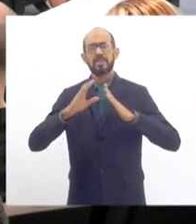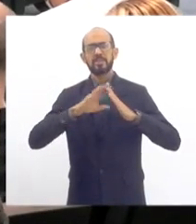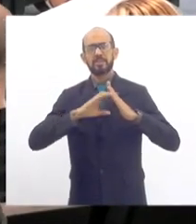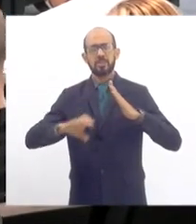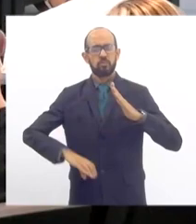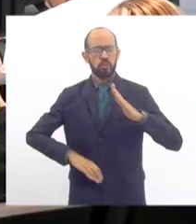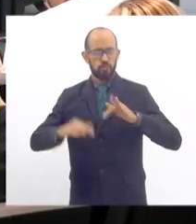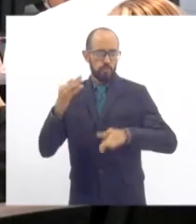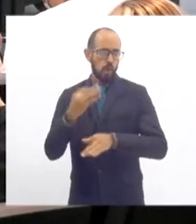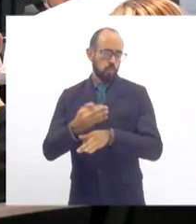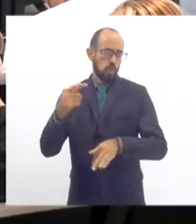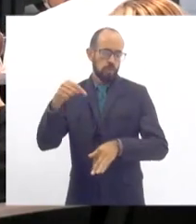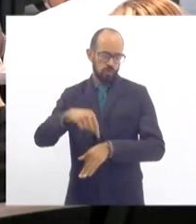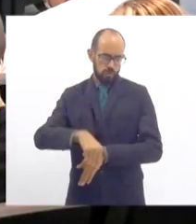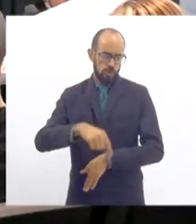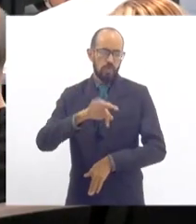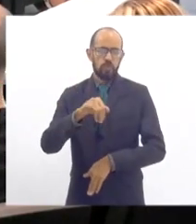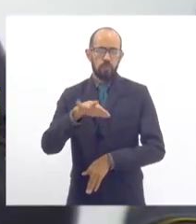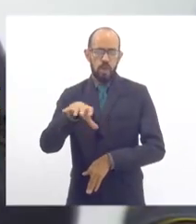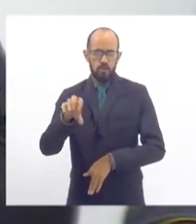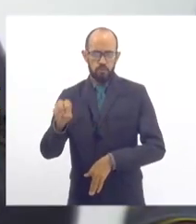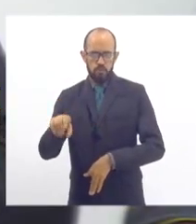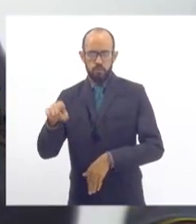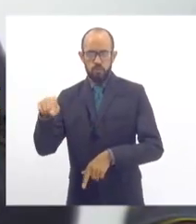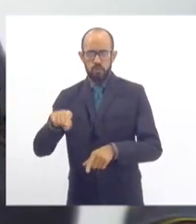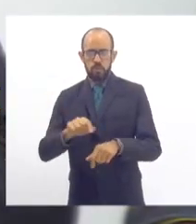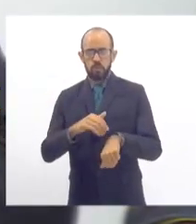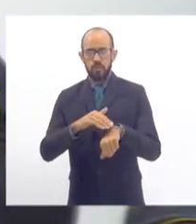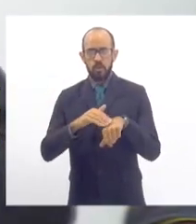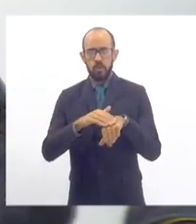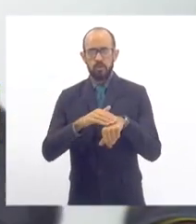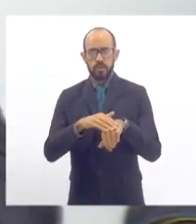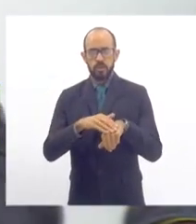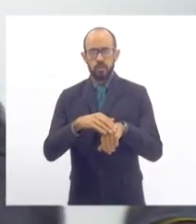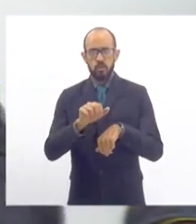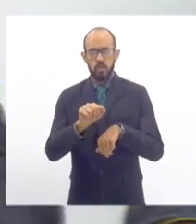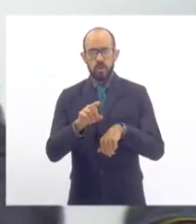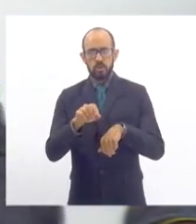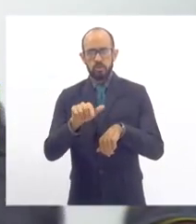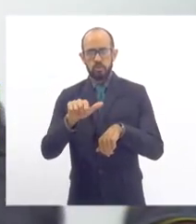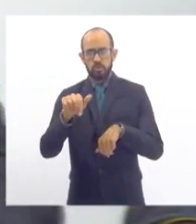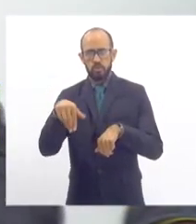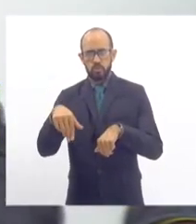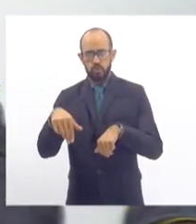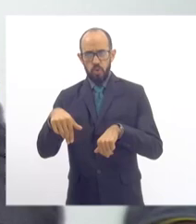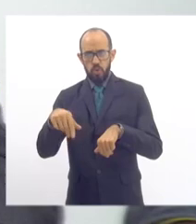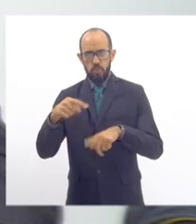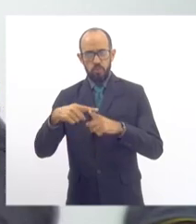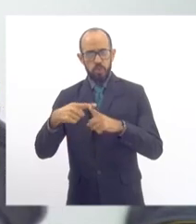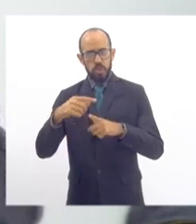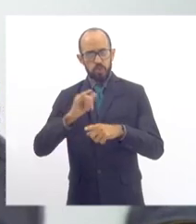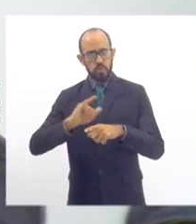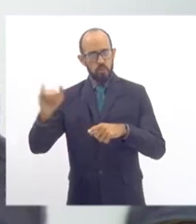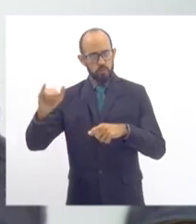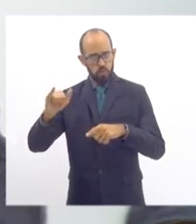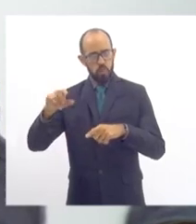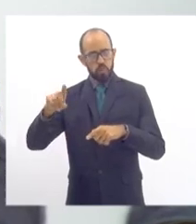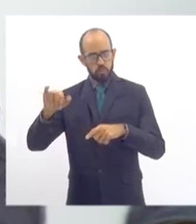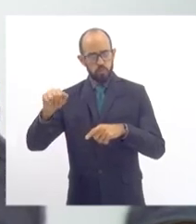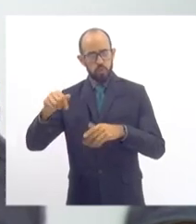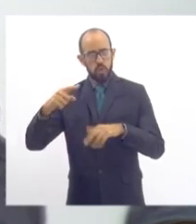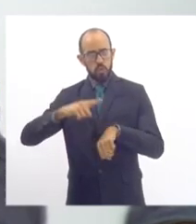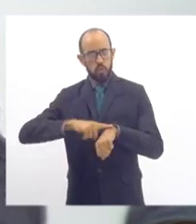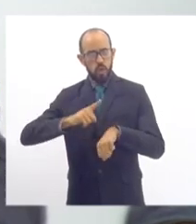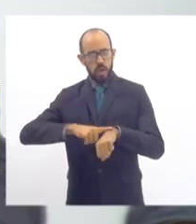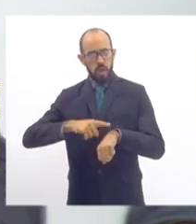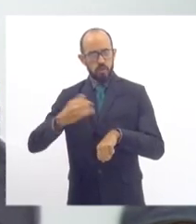aqui na audiência, conversando com o subsecretário Adilson, que esteve conosco lá, porque nós comunicamos o dia e o horário da audiência, e, de fato,